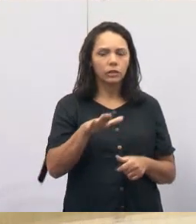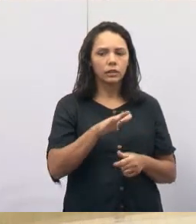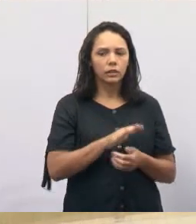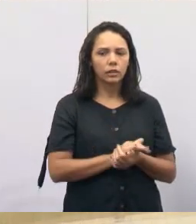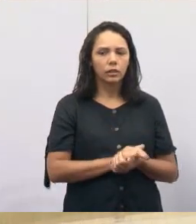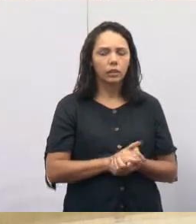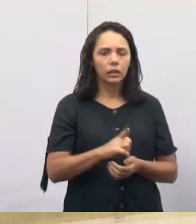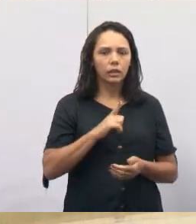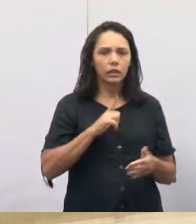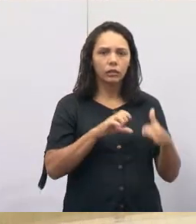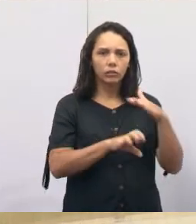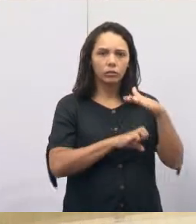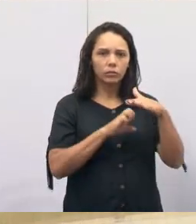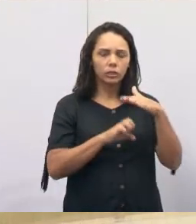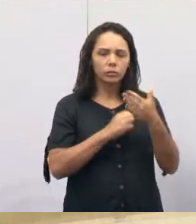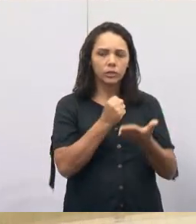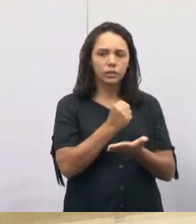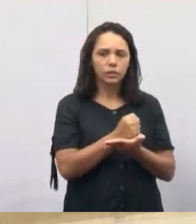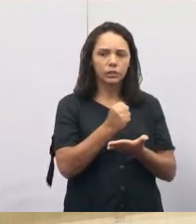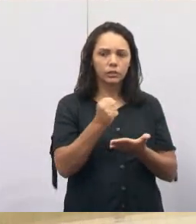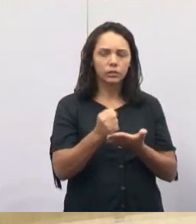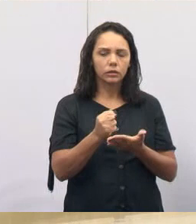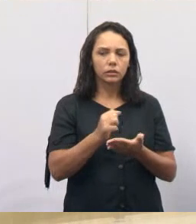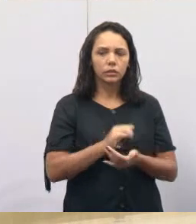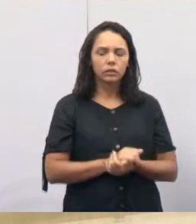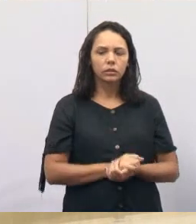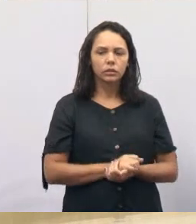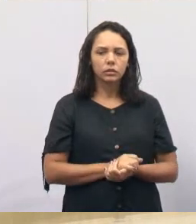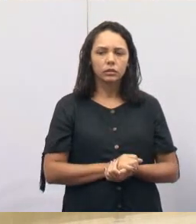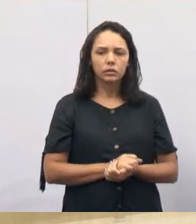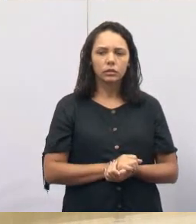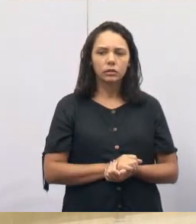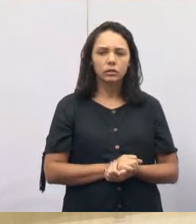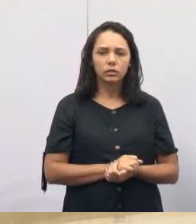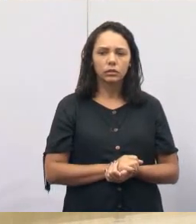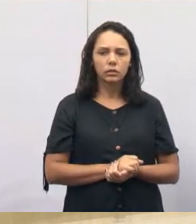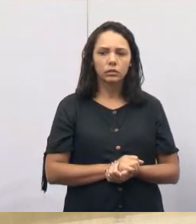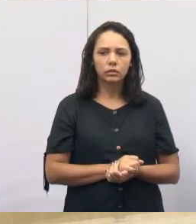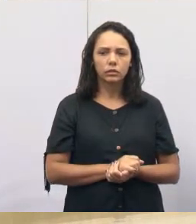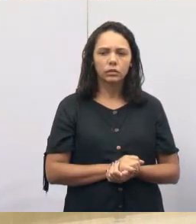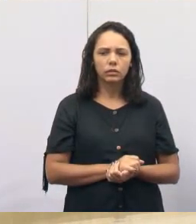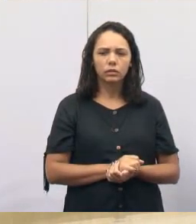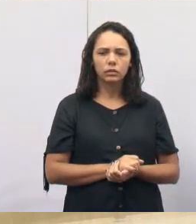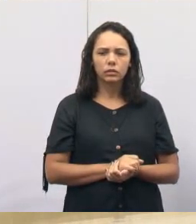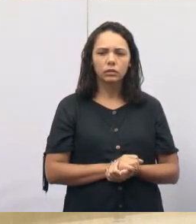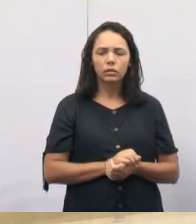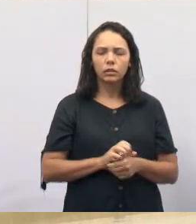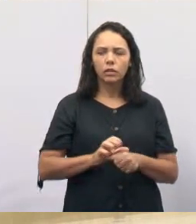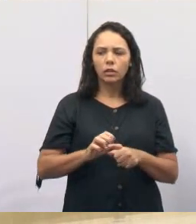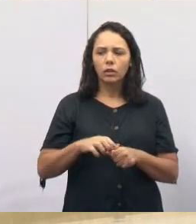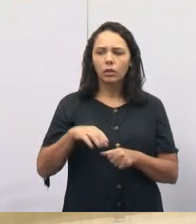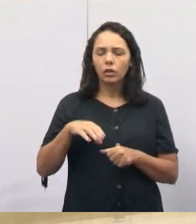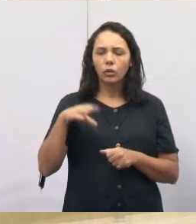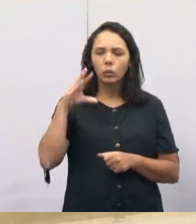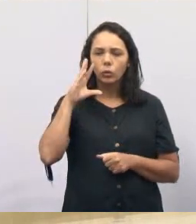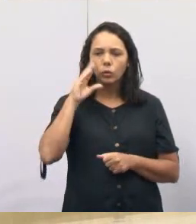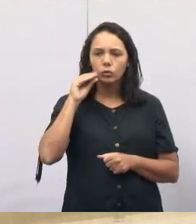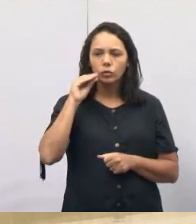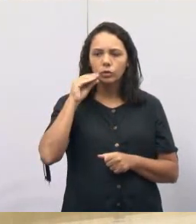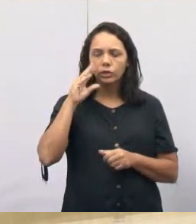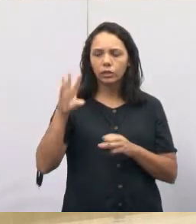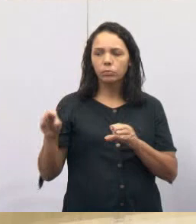terceirizados pela empresa contratada. 1.3. Para onde os funcionários serão remanejados? Os